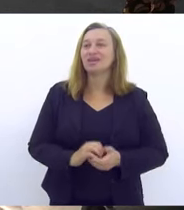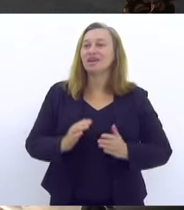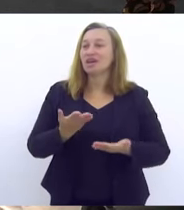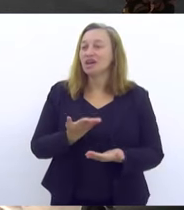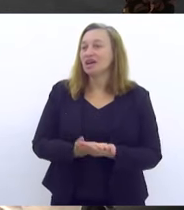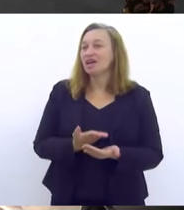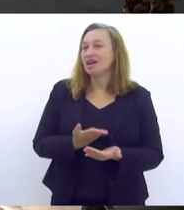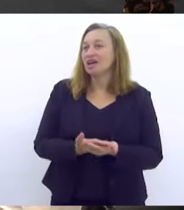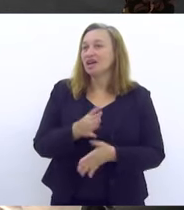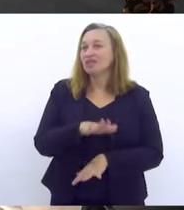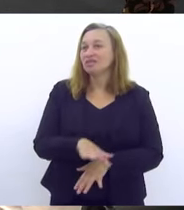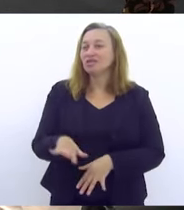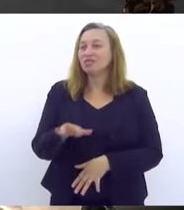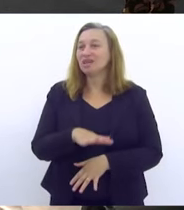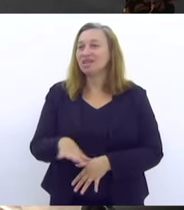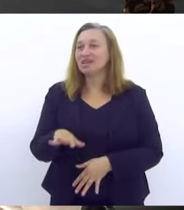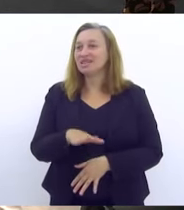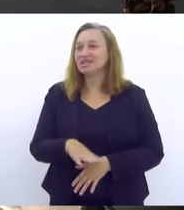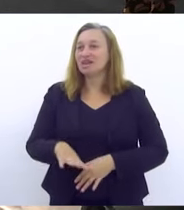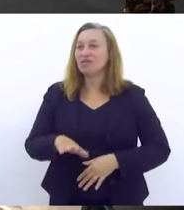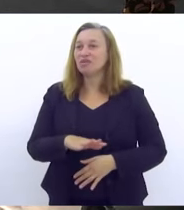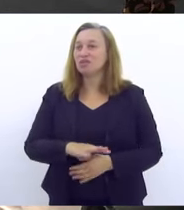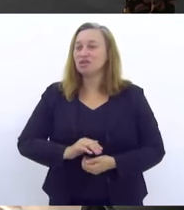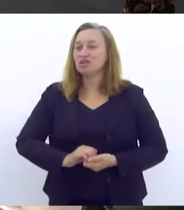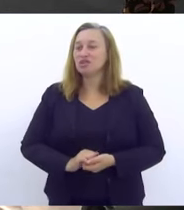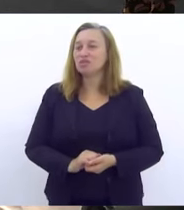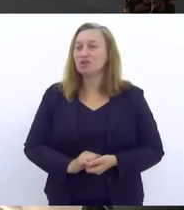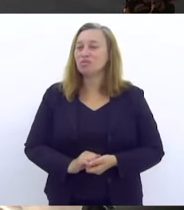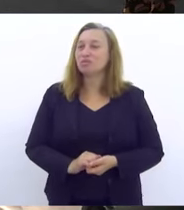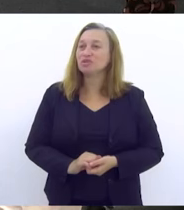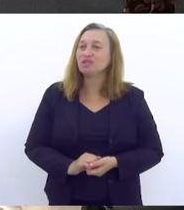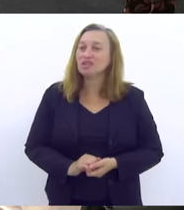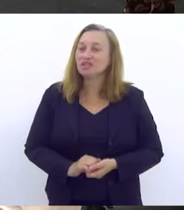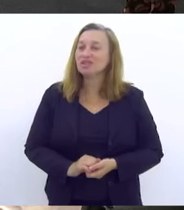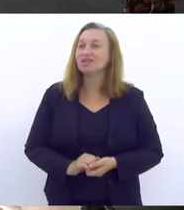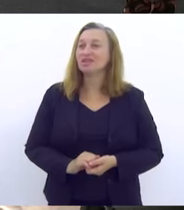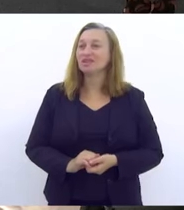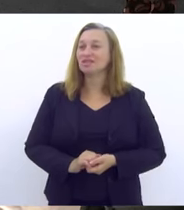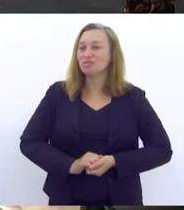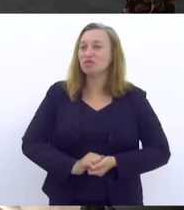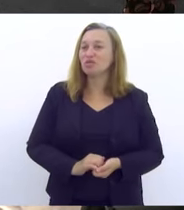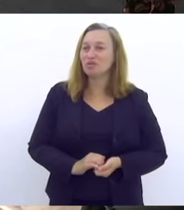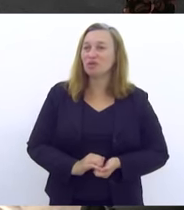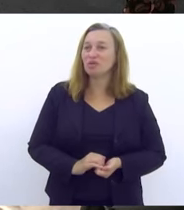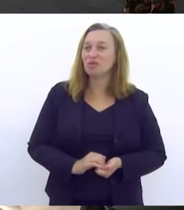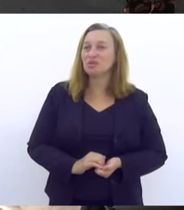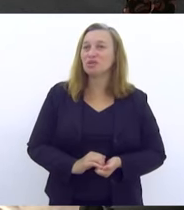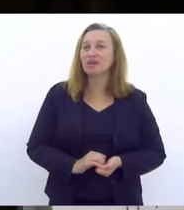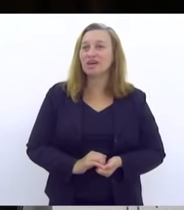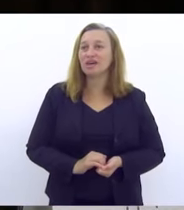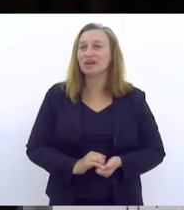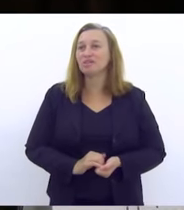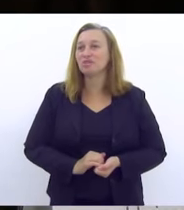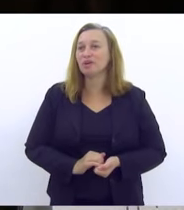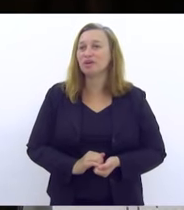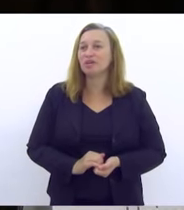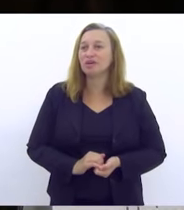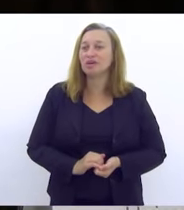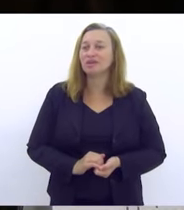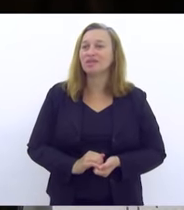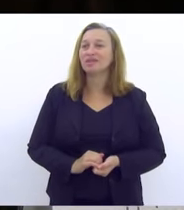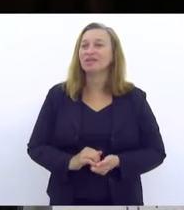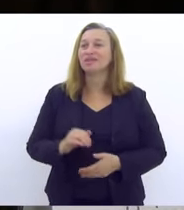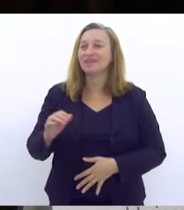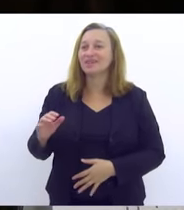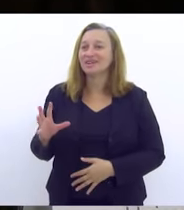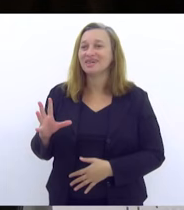do FTU recebemos as crianças, e essa semana que passou nós tivemos o privilégio de